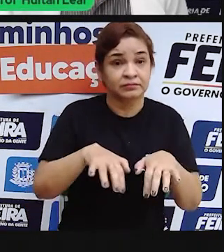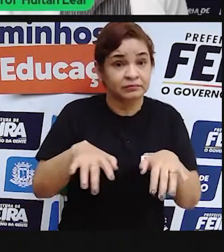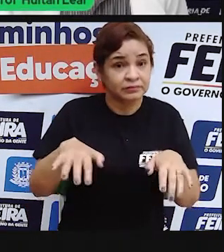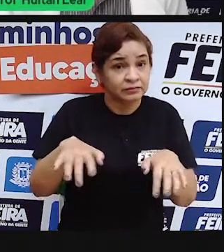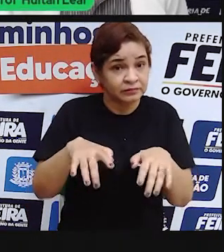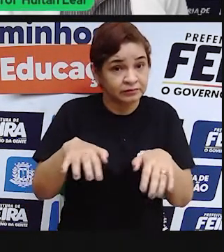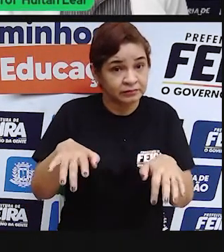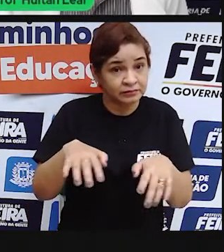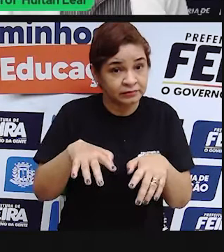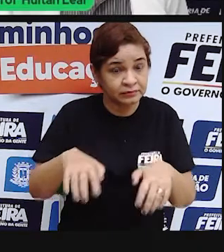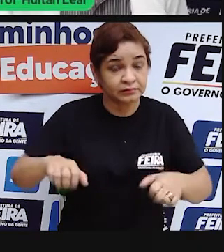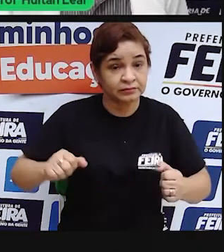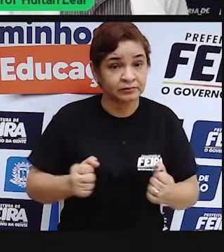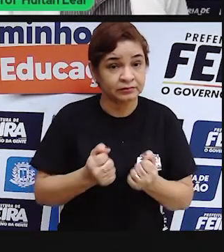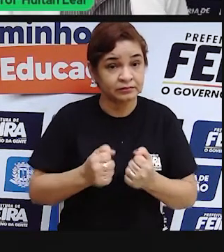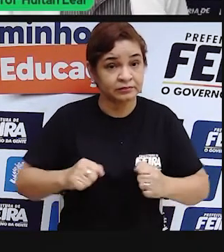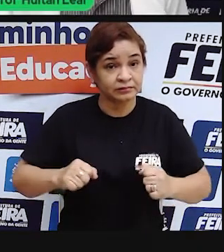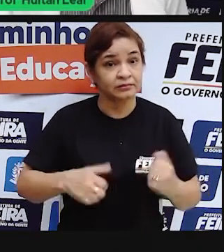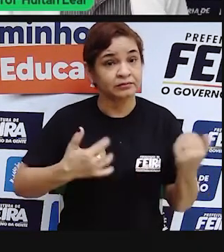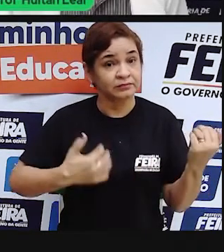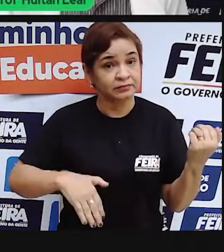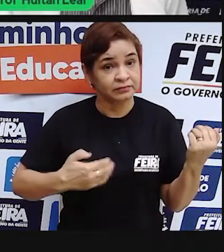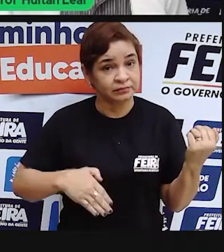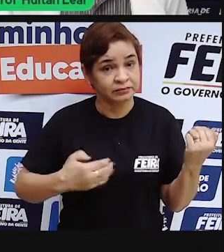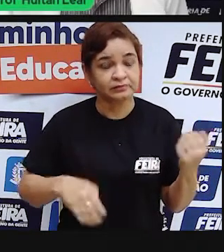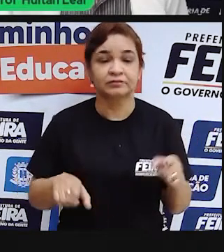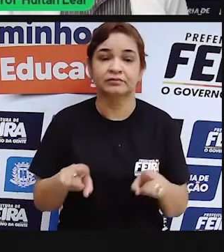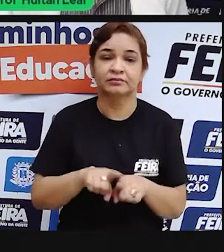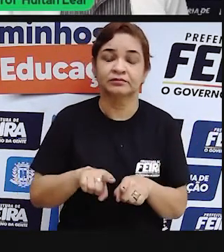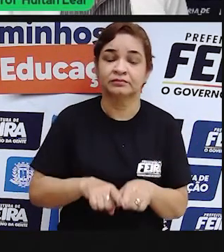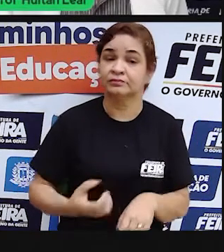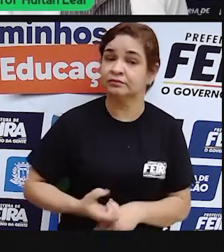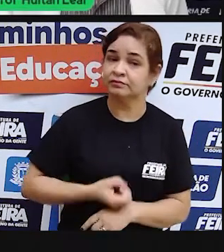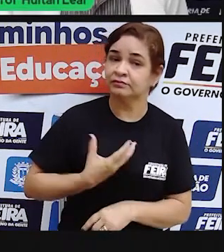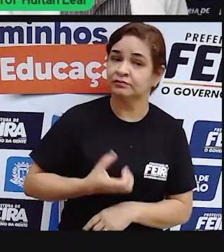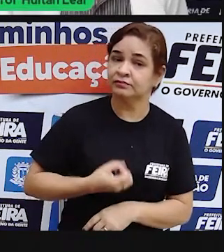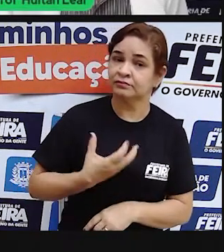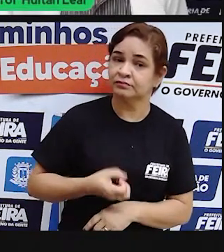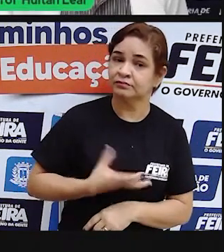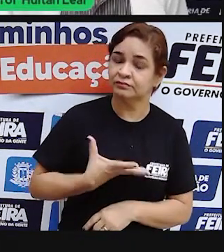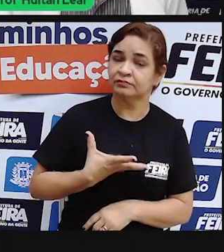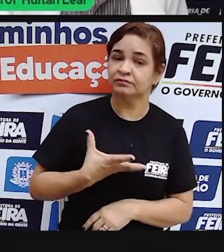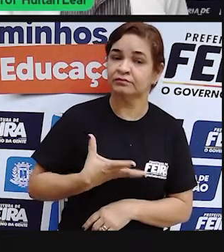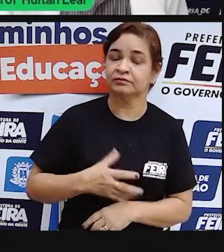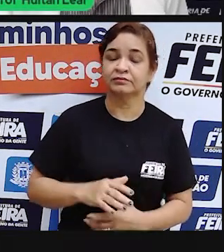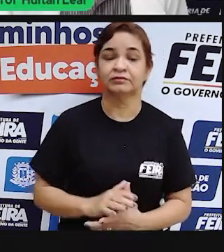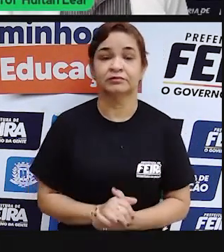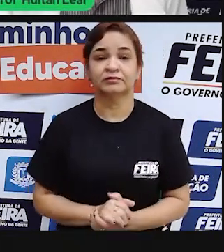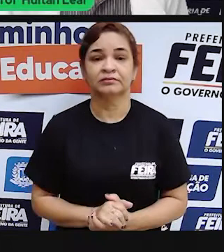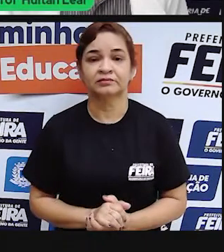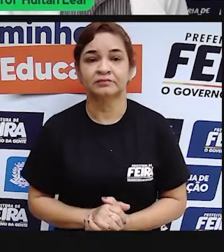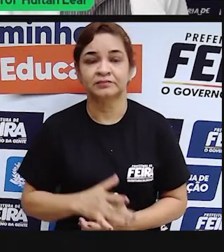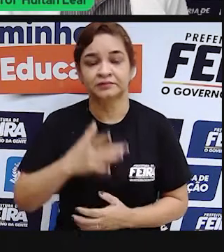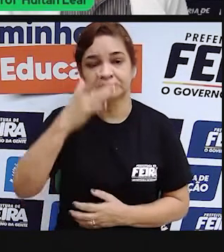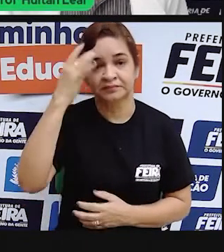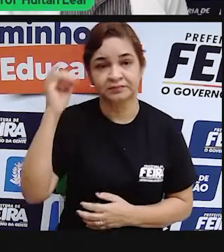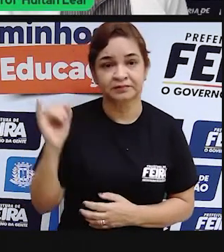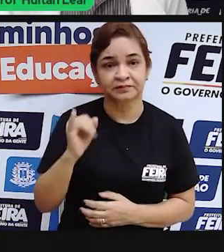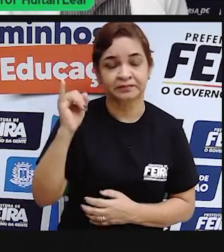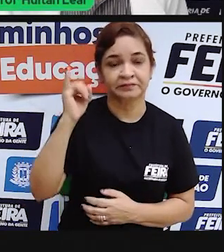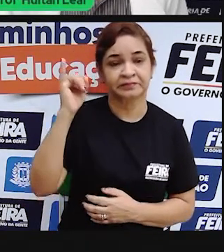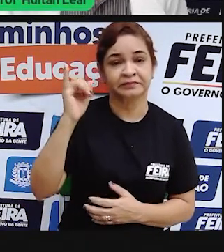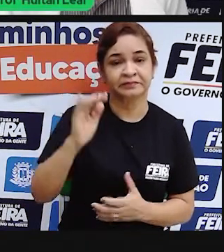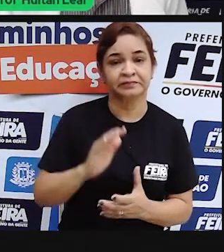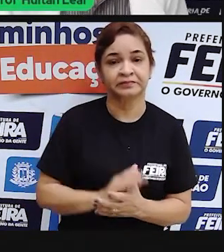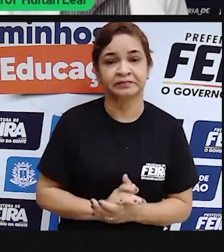piano, acordeon e violão. Poetisa, atriz, ativista, sócia fundadora